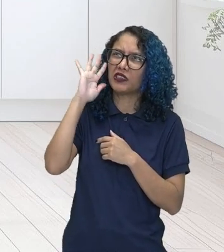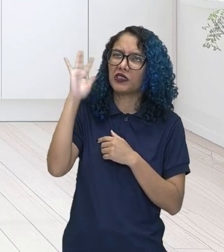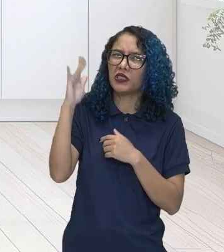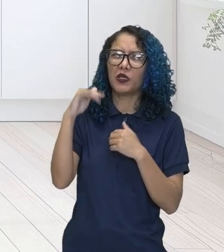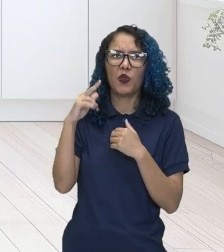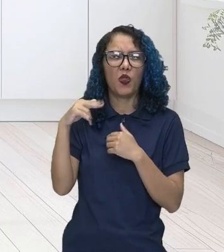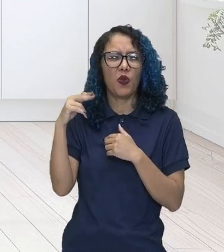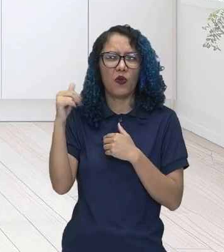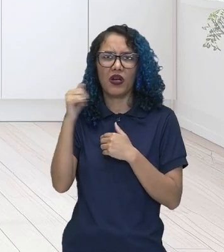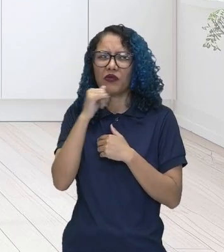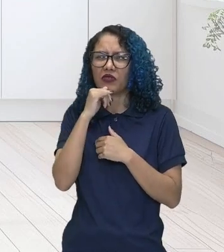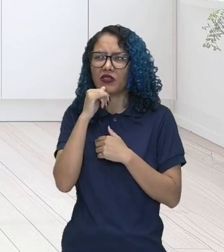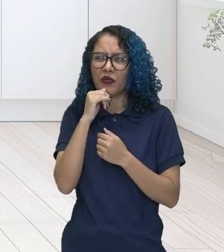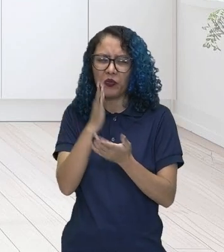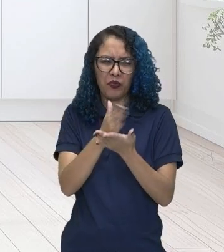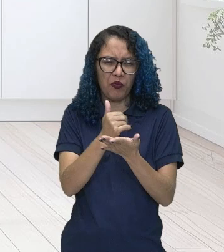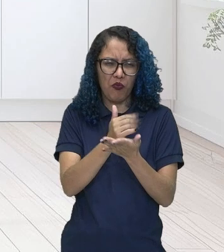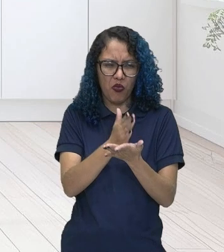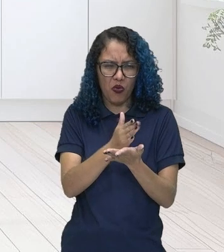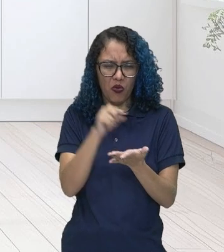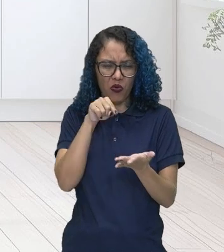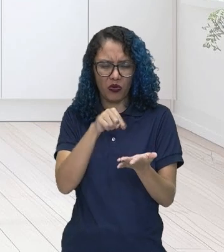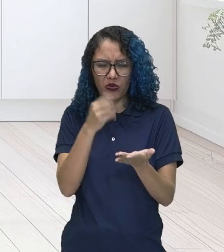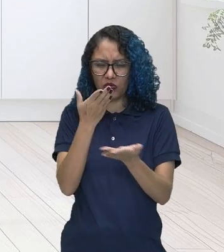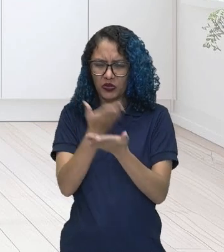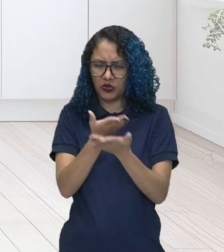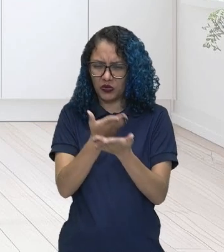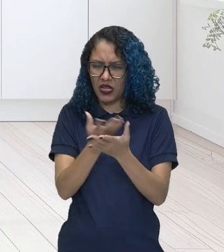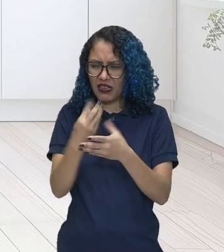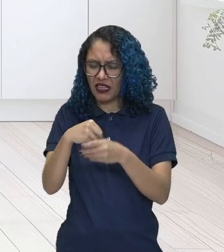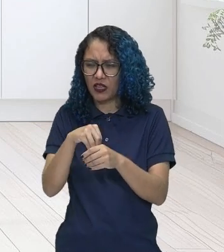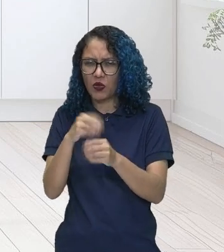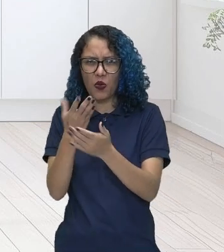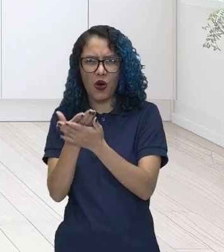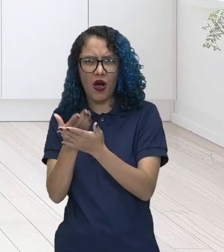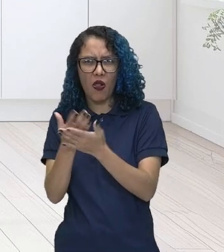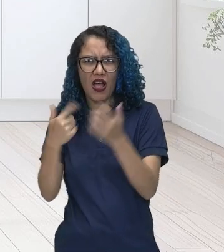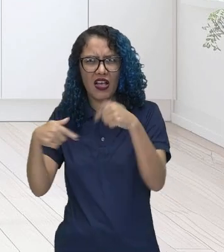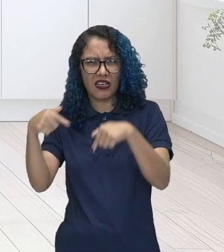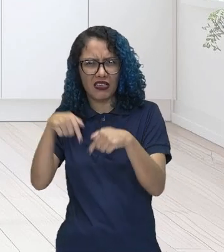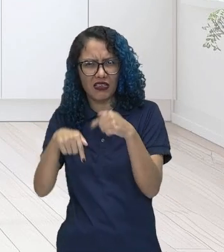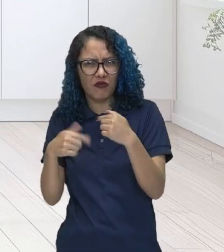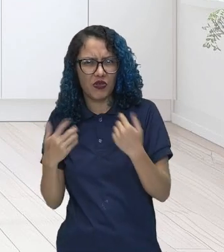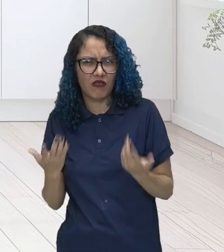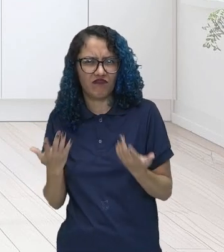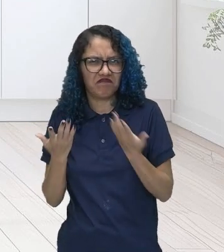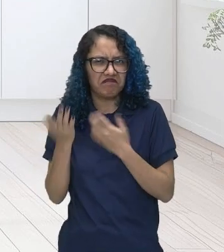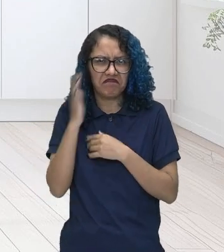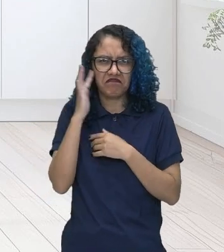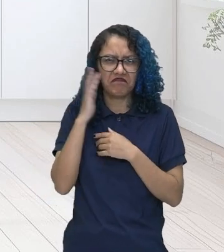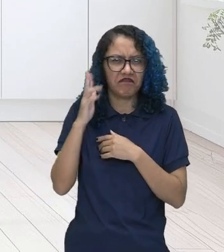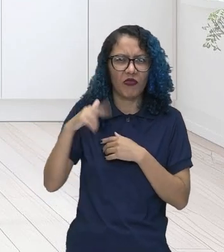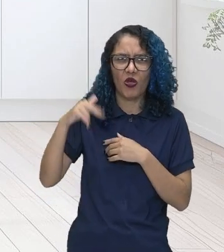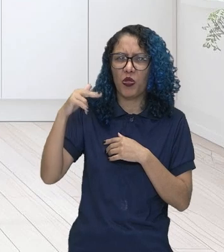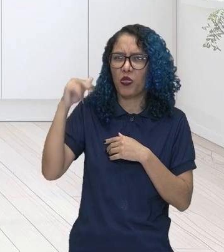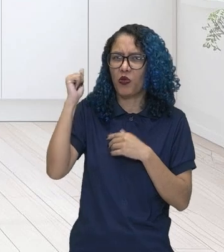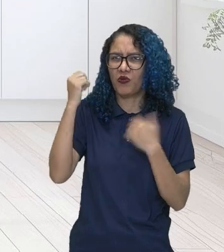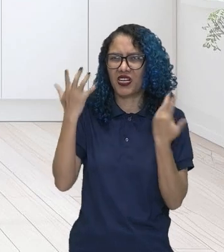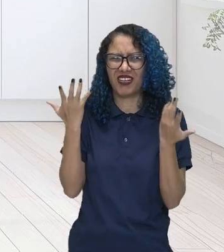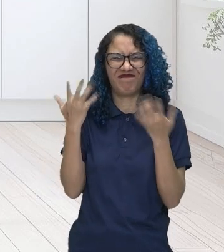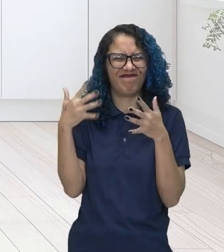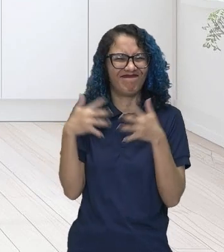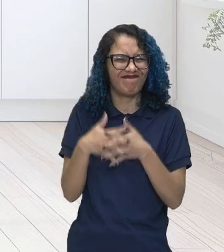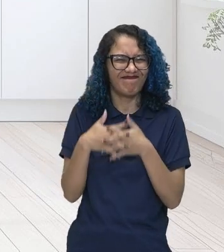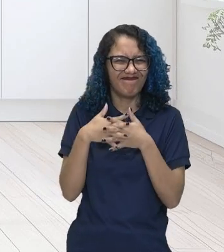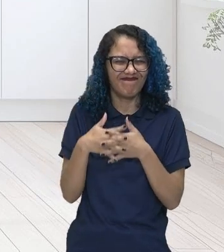bolo estaria numa aula de química, que a senhora estaria numa cozinha. Eu estou toda aqui enrolada, não